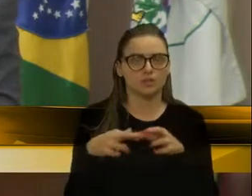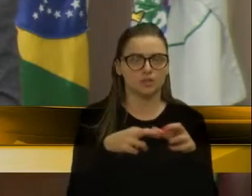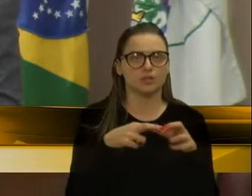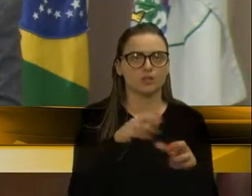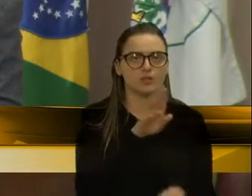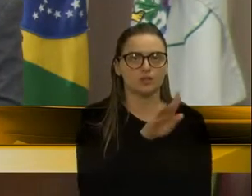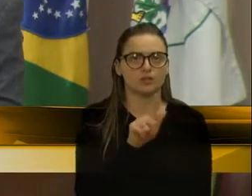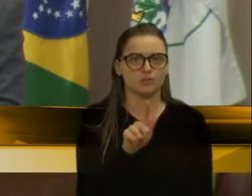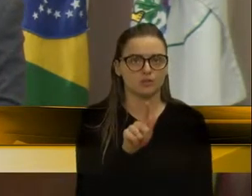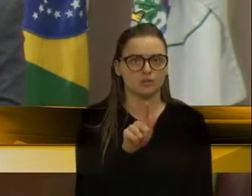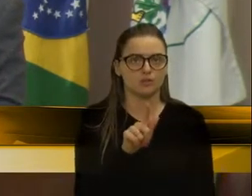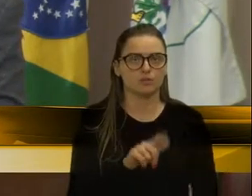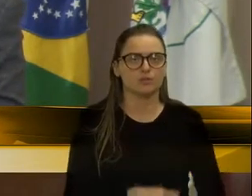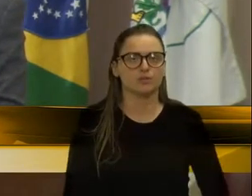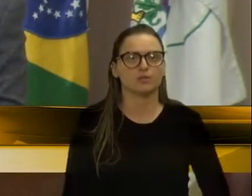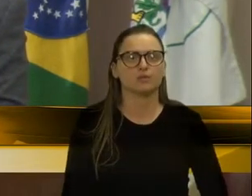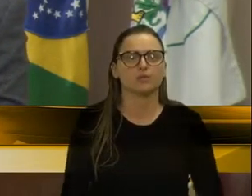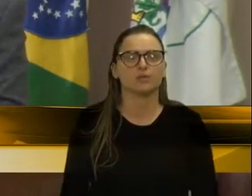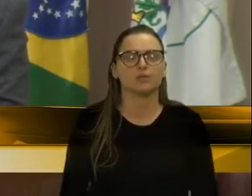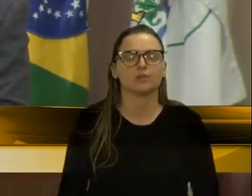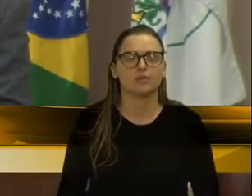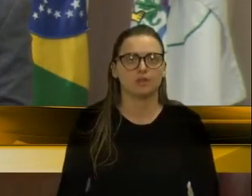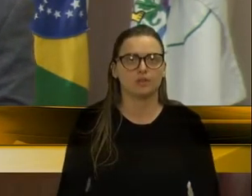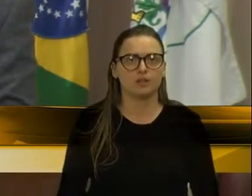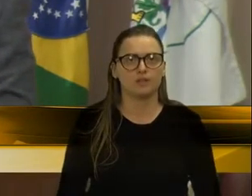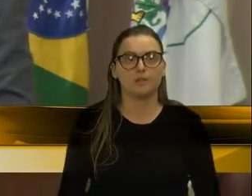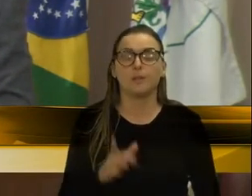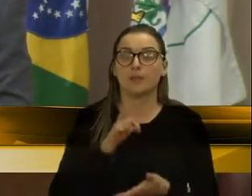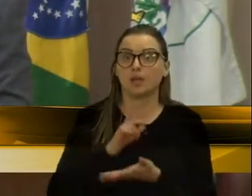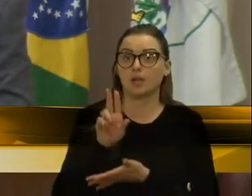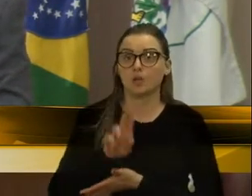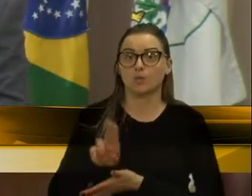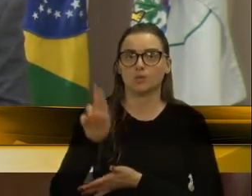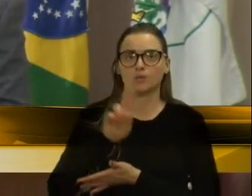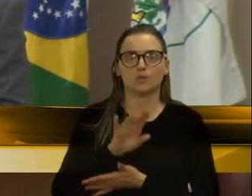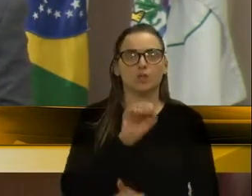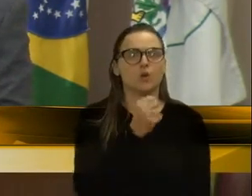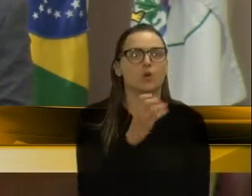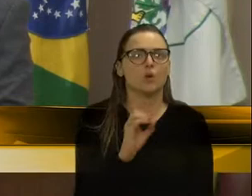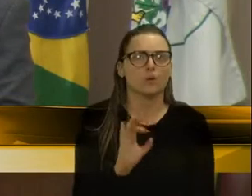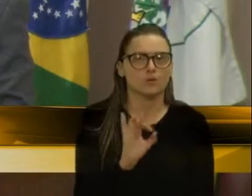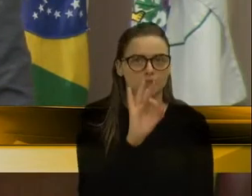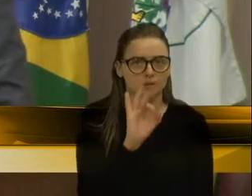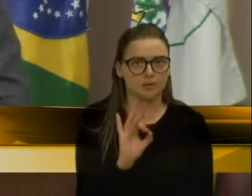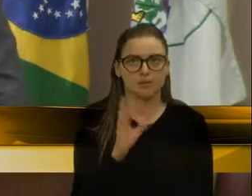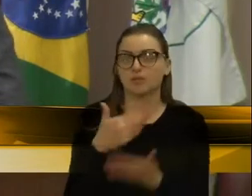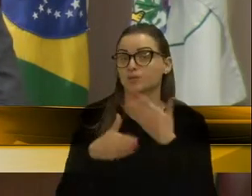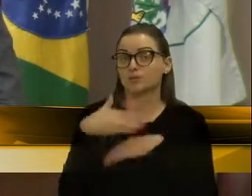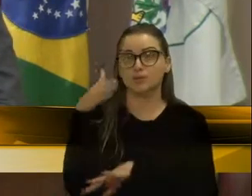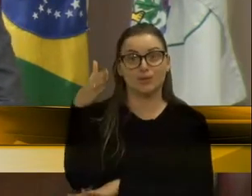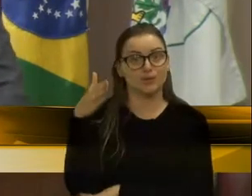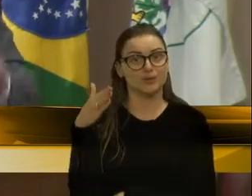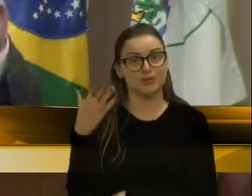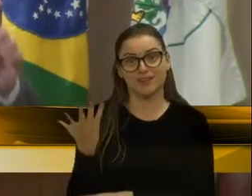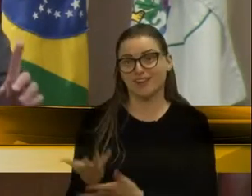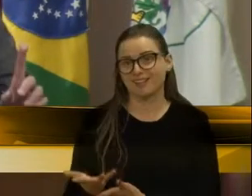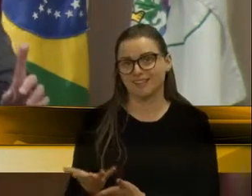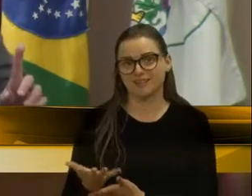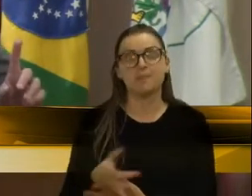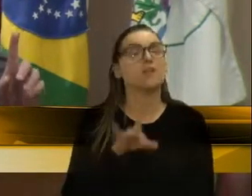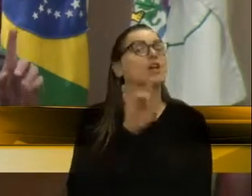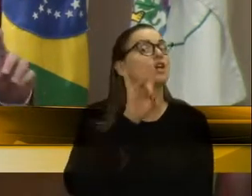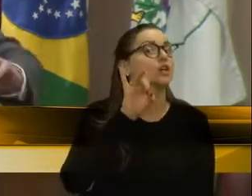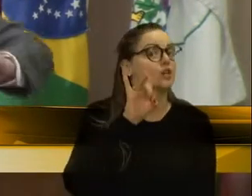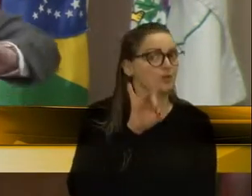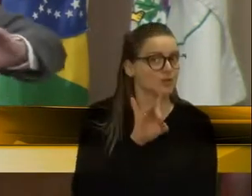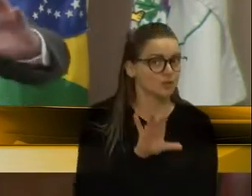ele uma ocupação de 80% na rede hoteleira apenas